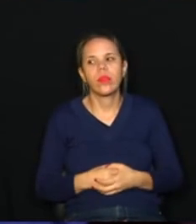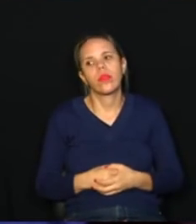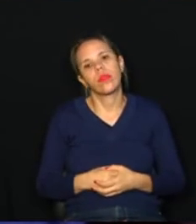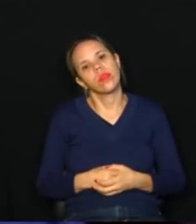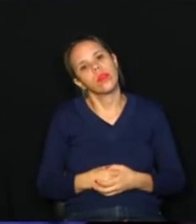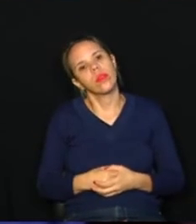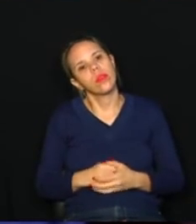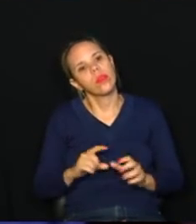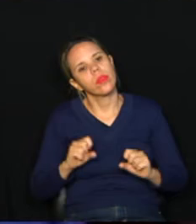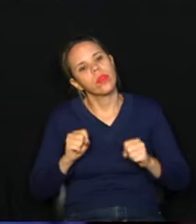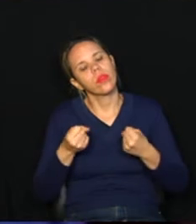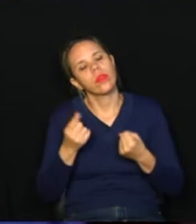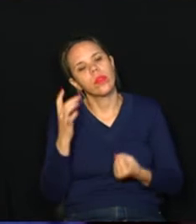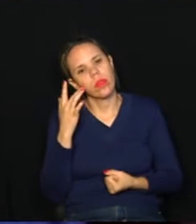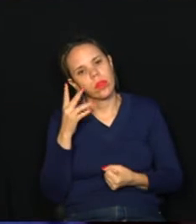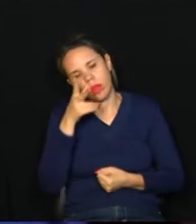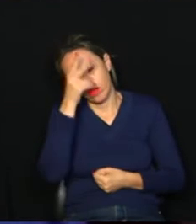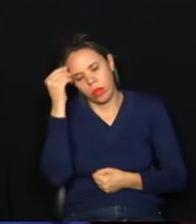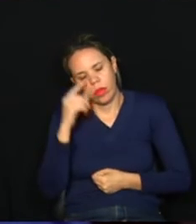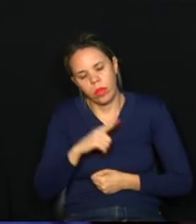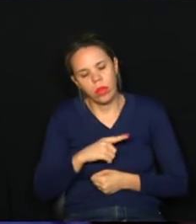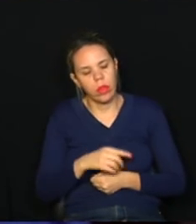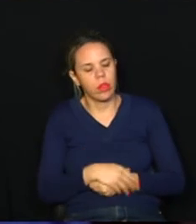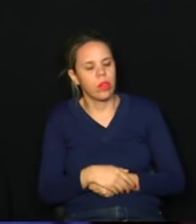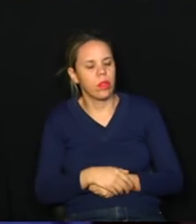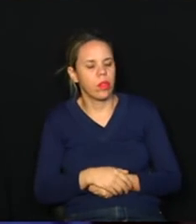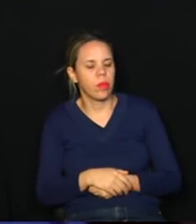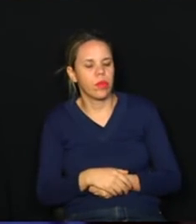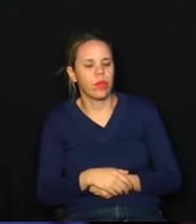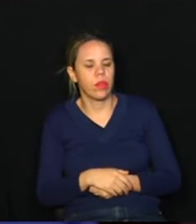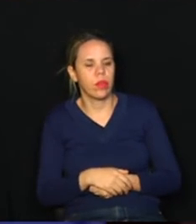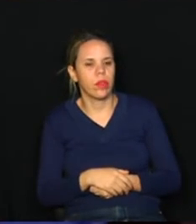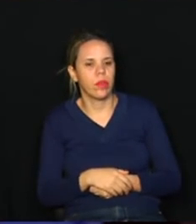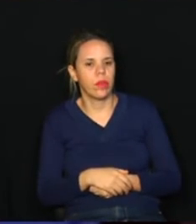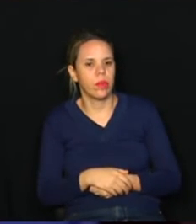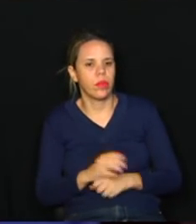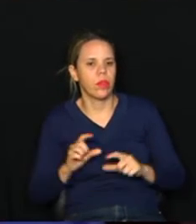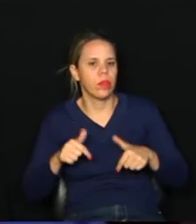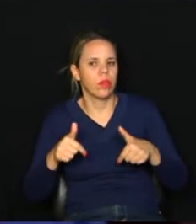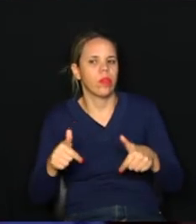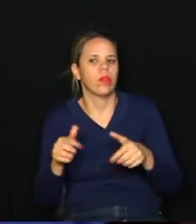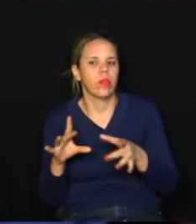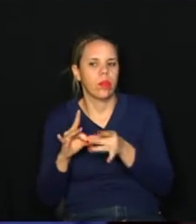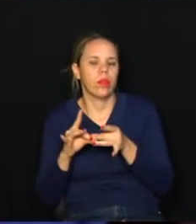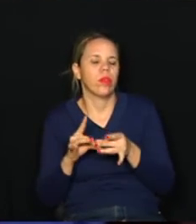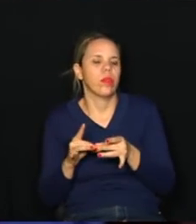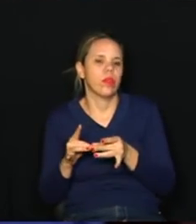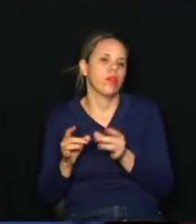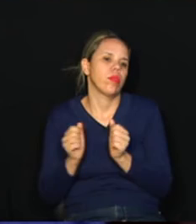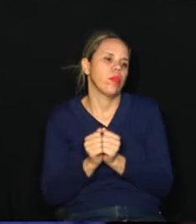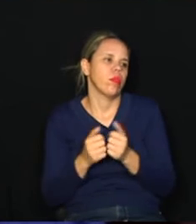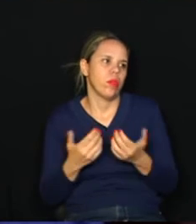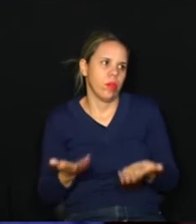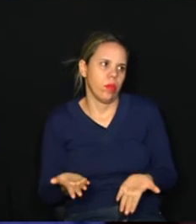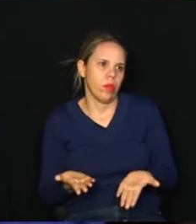nós defendemos. Eu acho que a Prefeitura tem já algumas ações em conjunto e é importante que